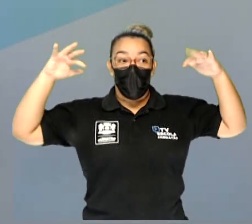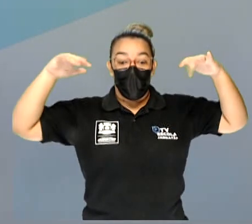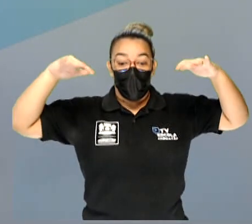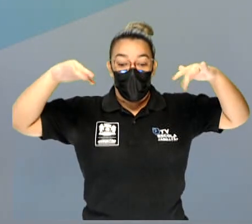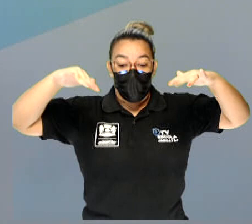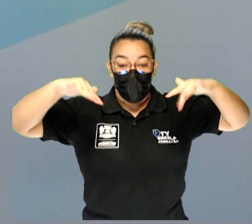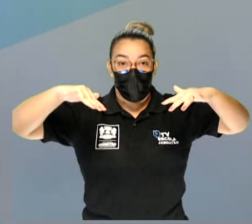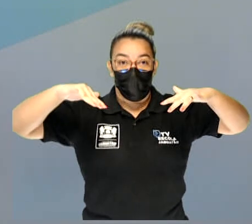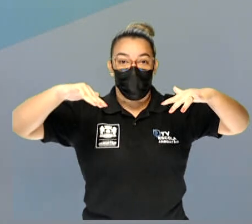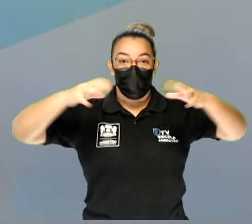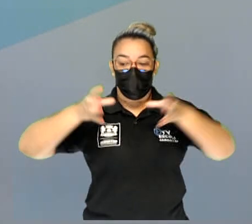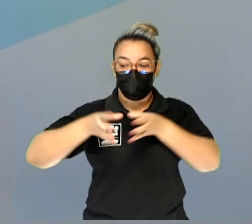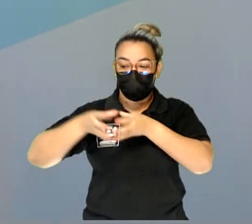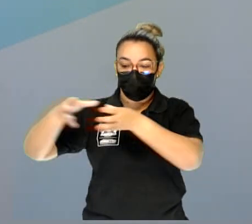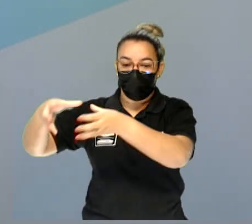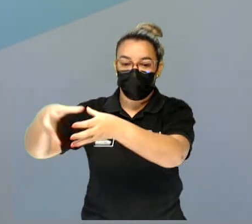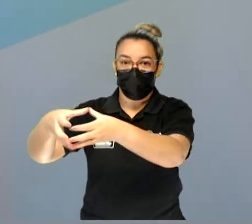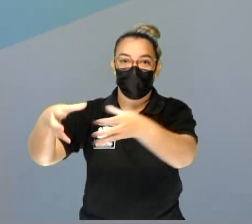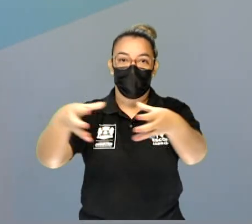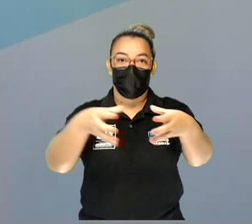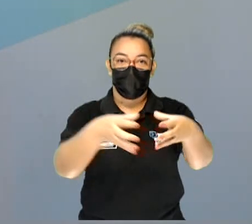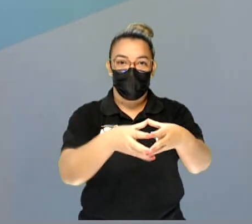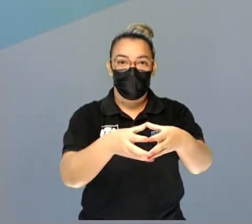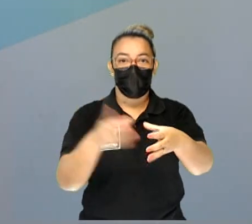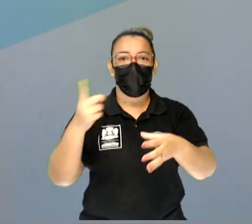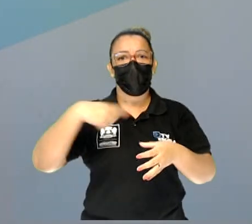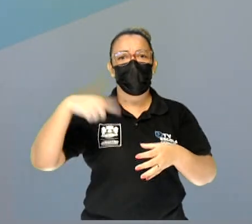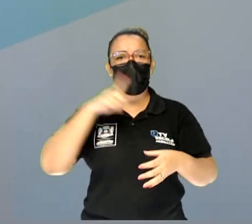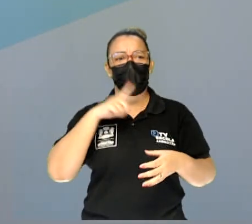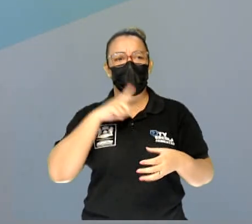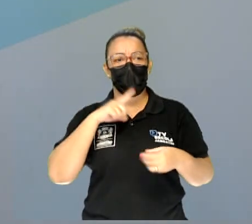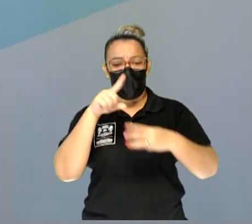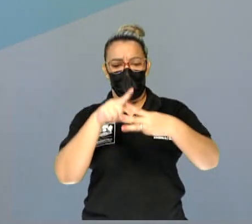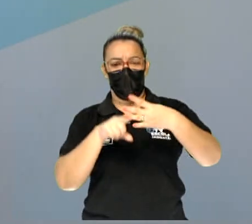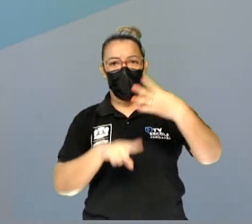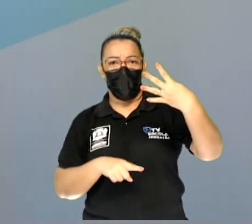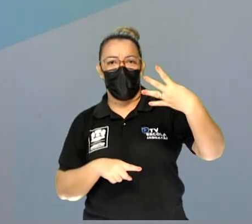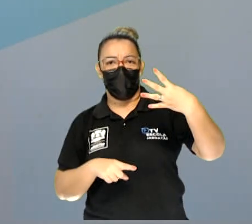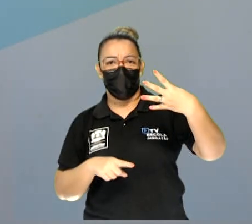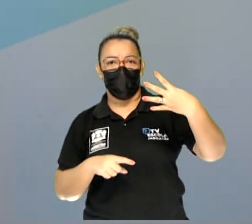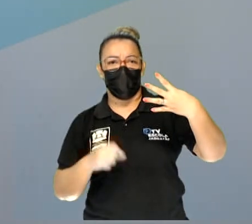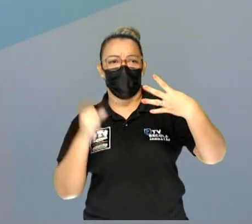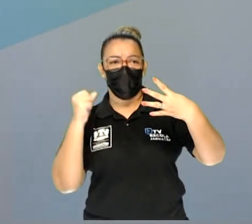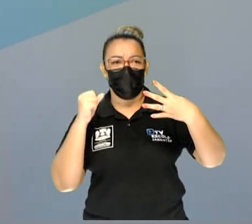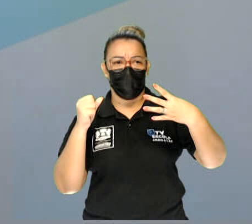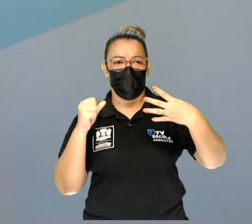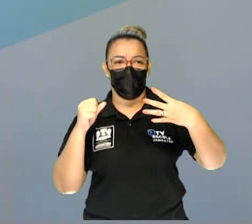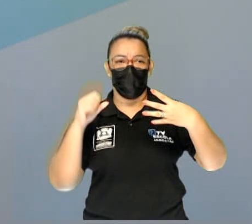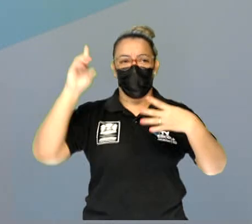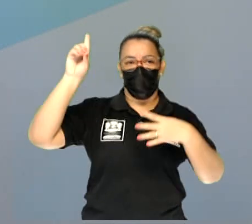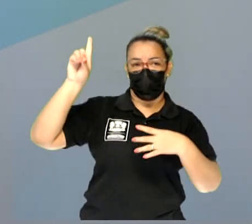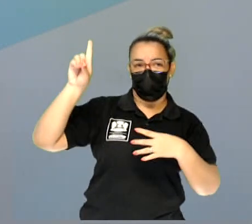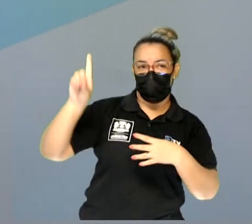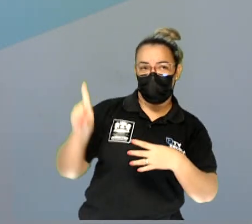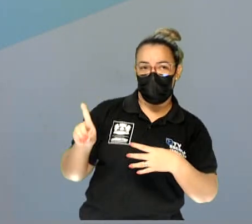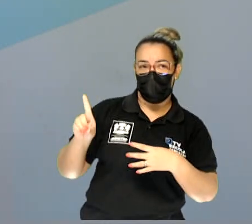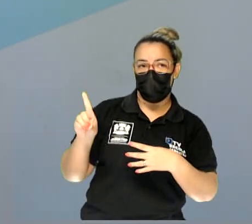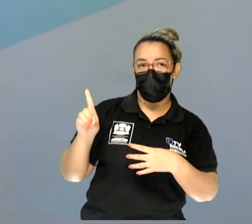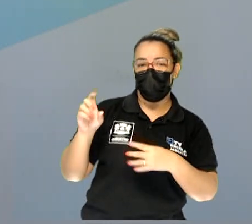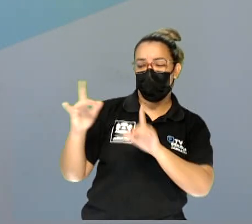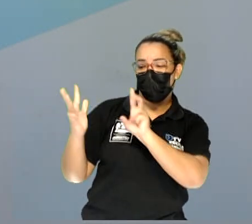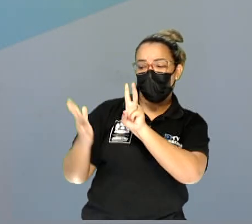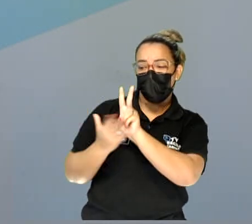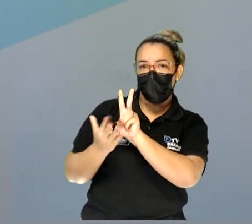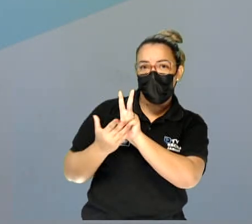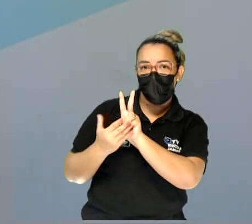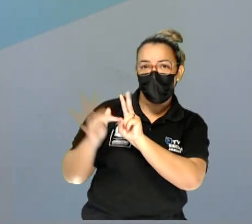pelos 3 lados. Então, nós tínhamos 4 forças envolvidas. O flanco direito sob o comando do índio Felipe